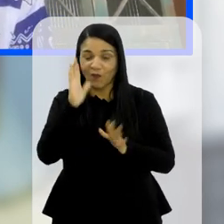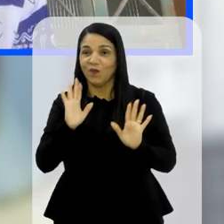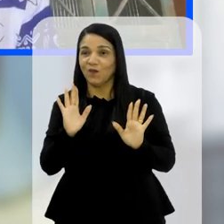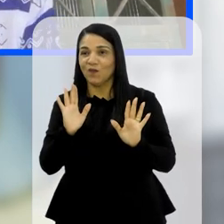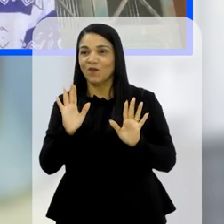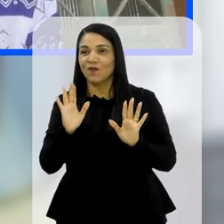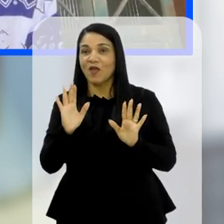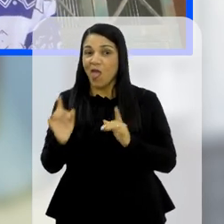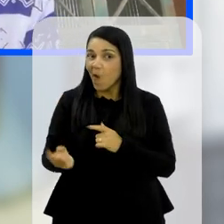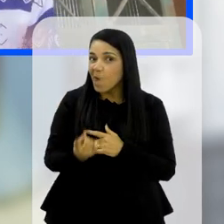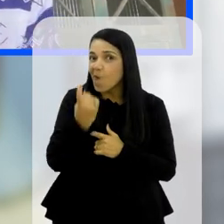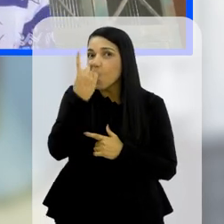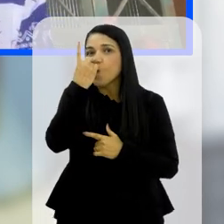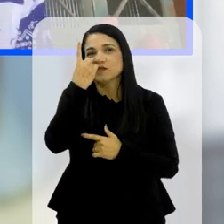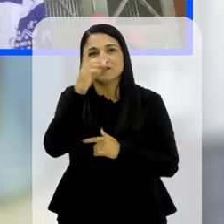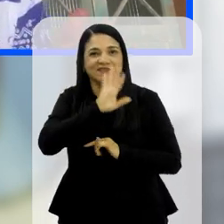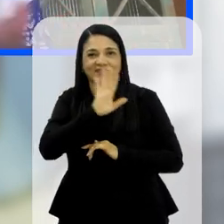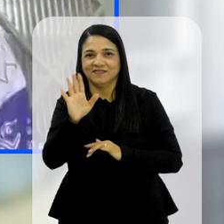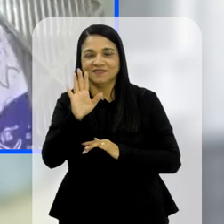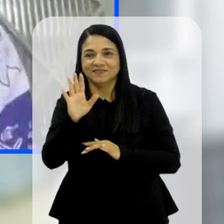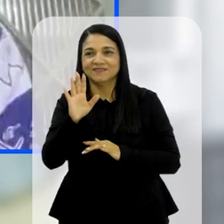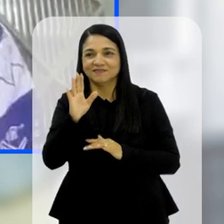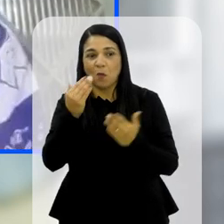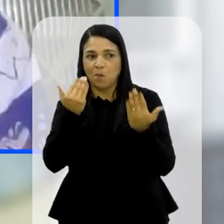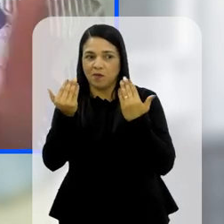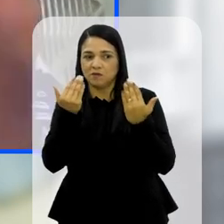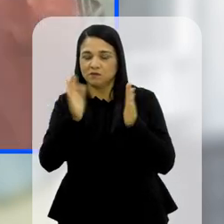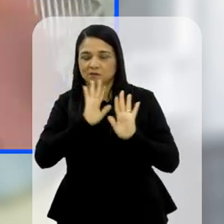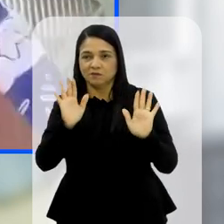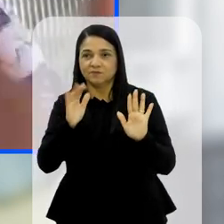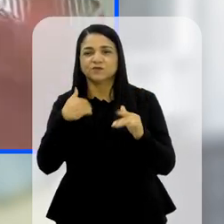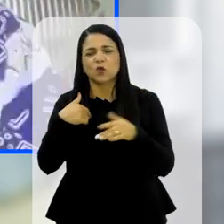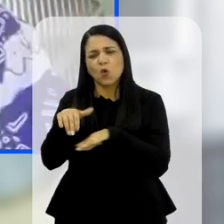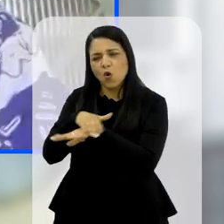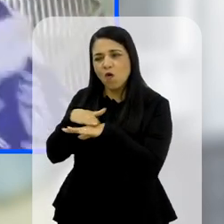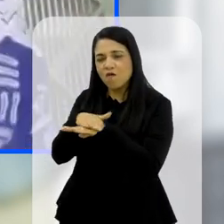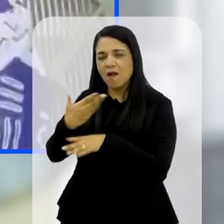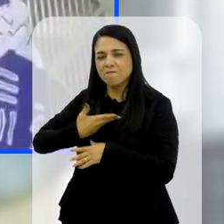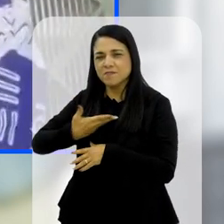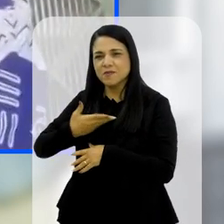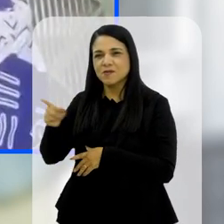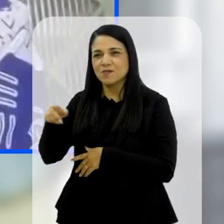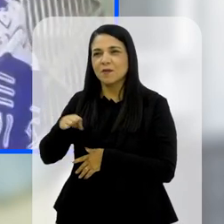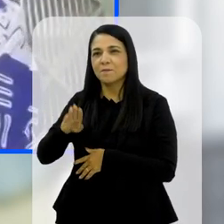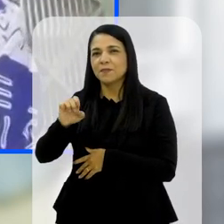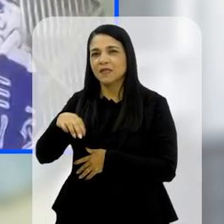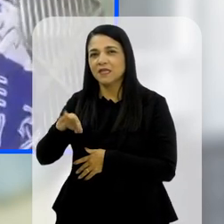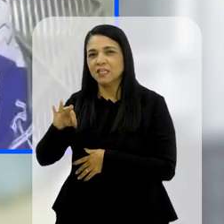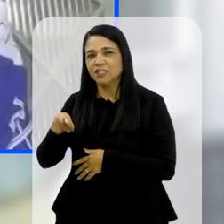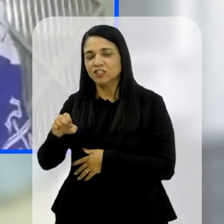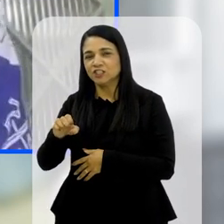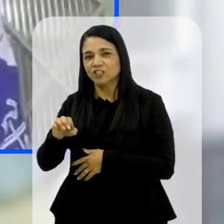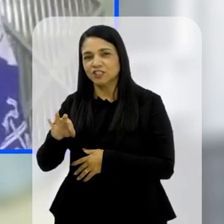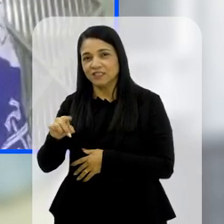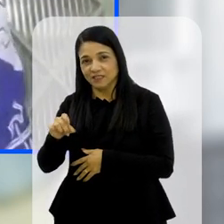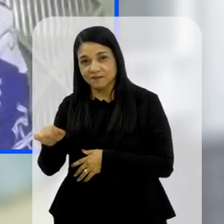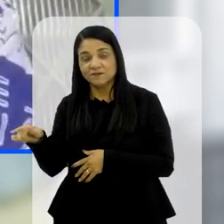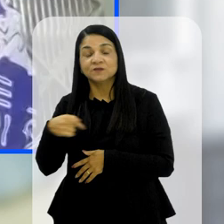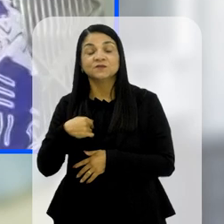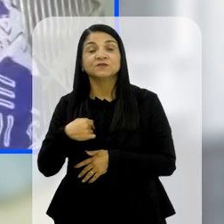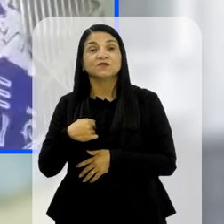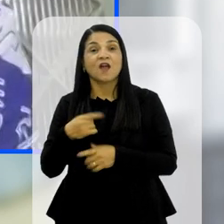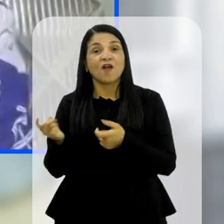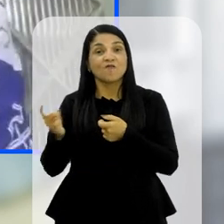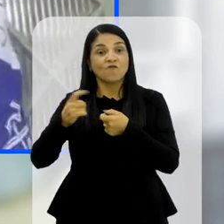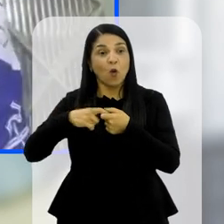hoje. Nós nos apegamos a isso, Priscila. Porque é a única. Até eu estou tendo umas conversas com os amigos. A Vera Egito